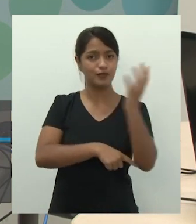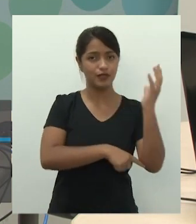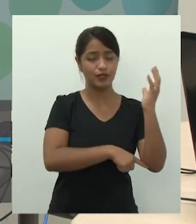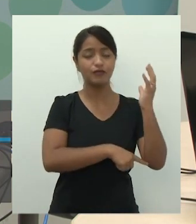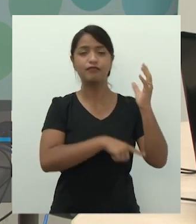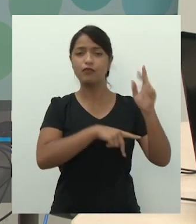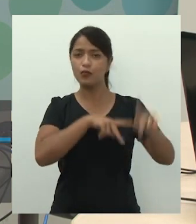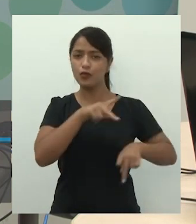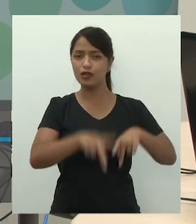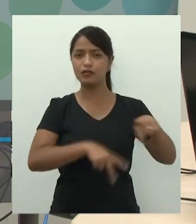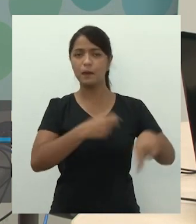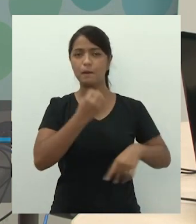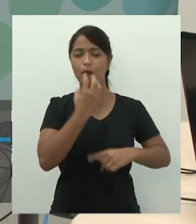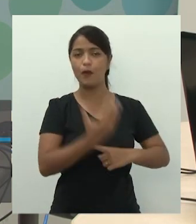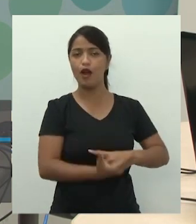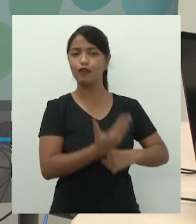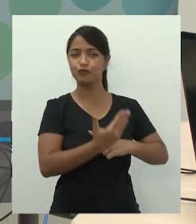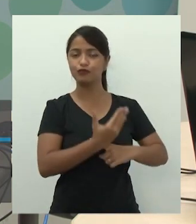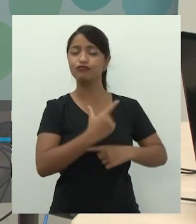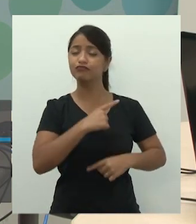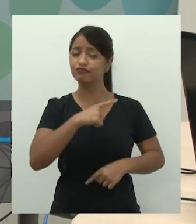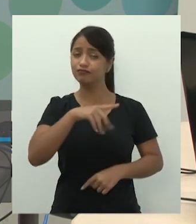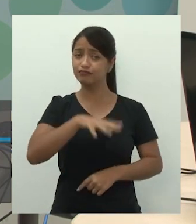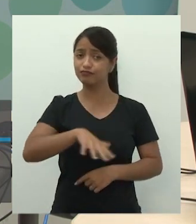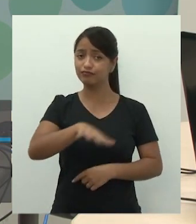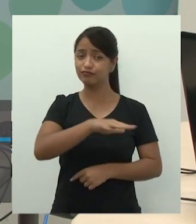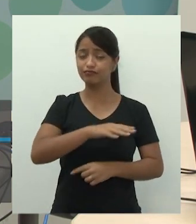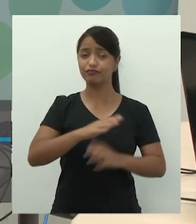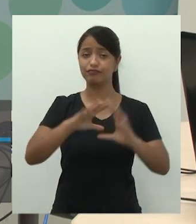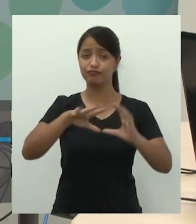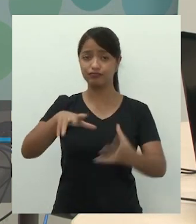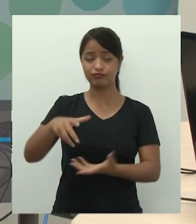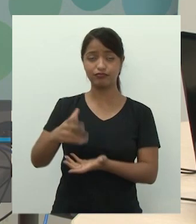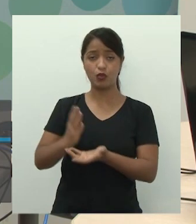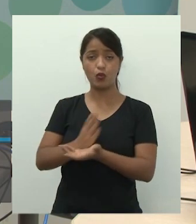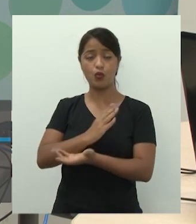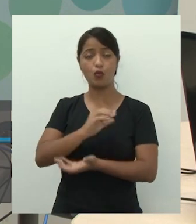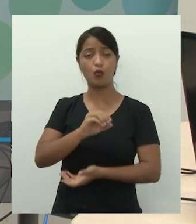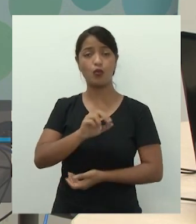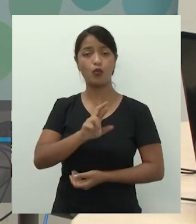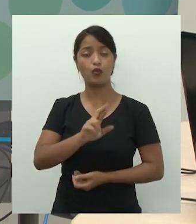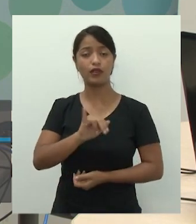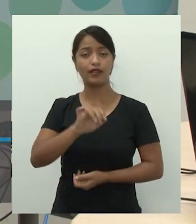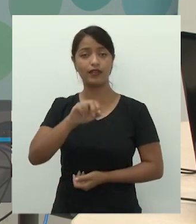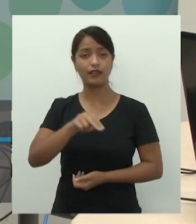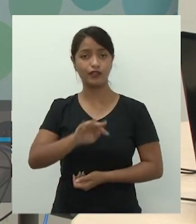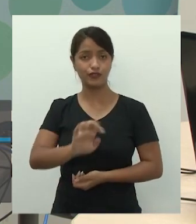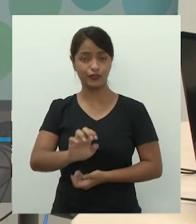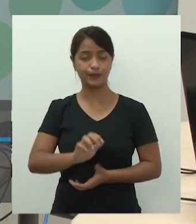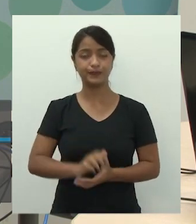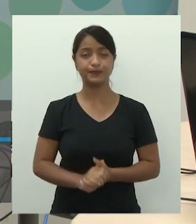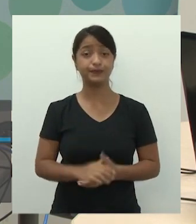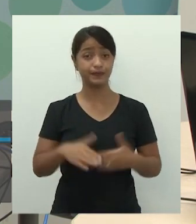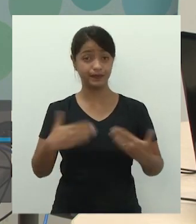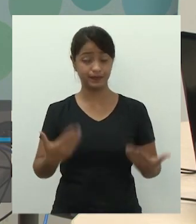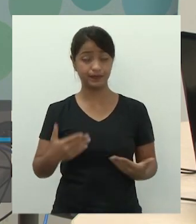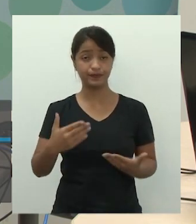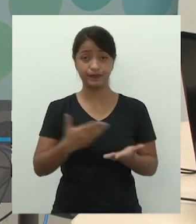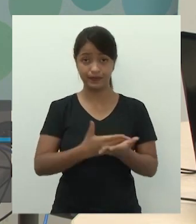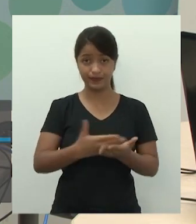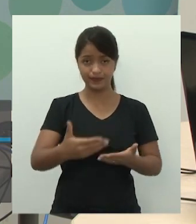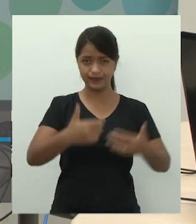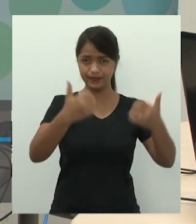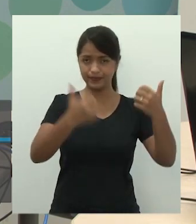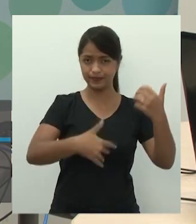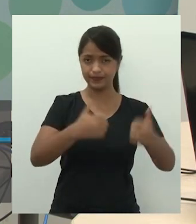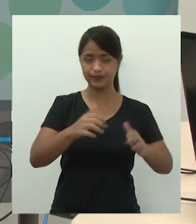humanos que foram se estabelecendo ali na região do Oriente Próximo. Antes da gente começar a falar dessas civilizações, vamos fazer